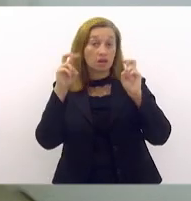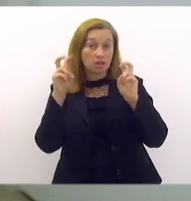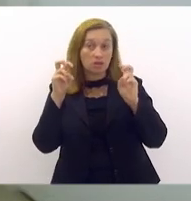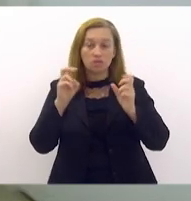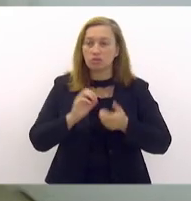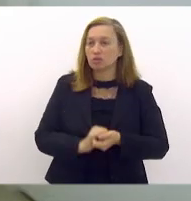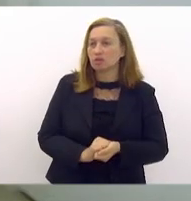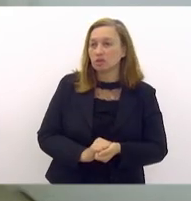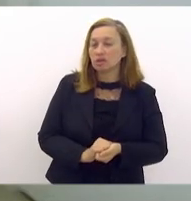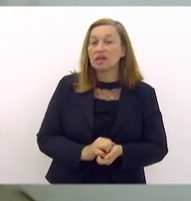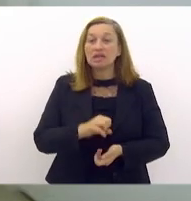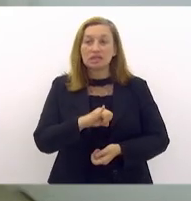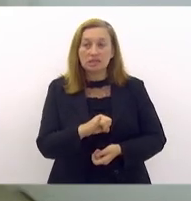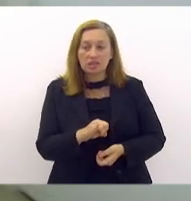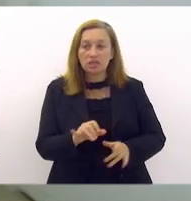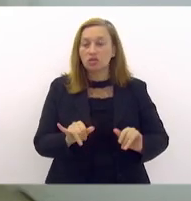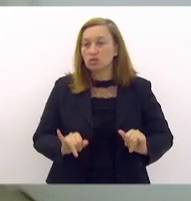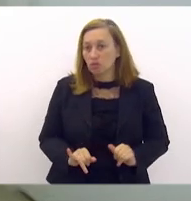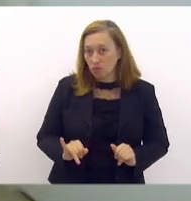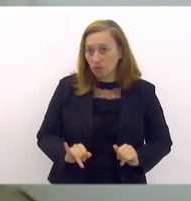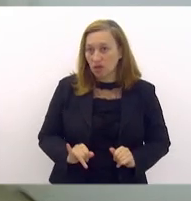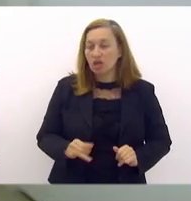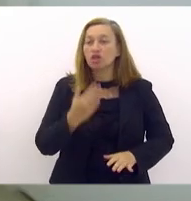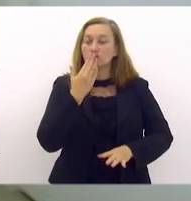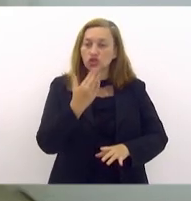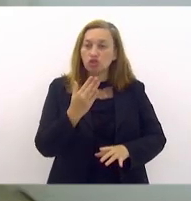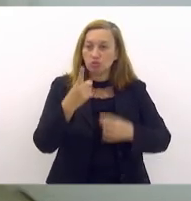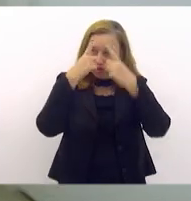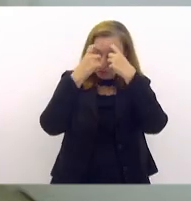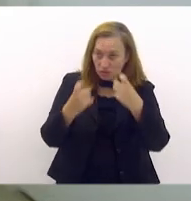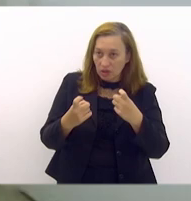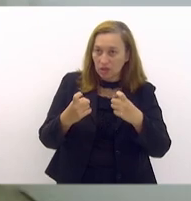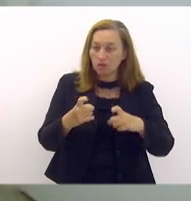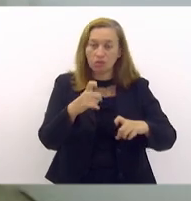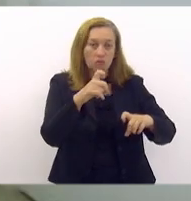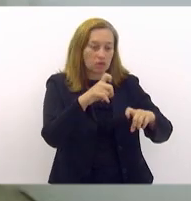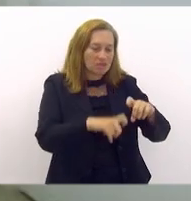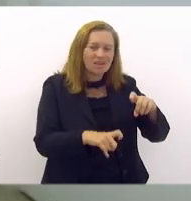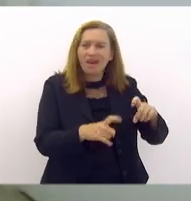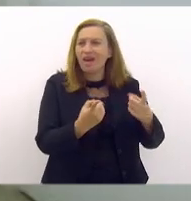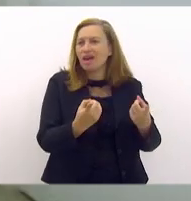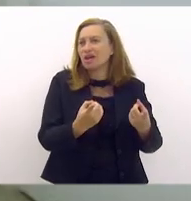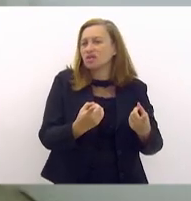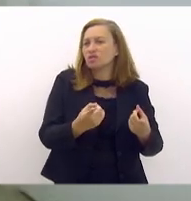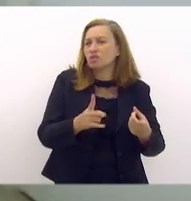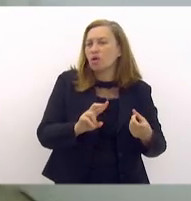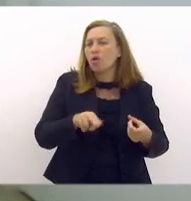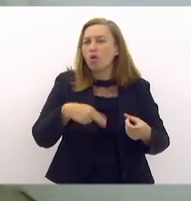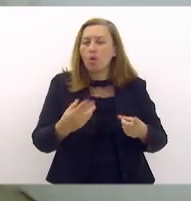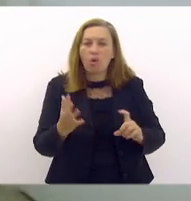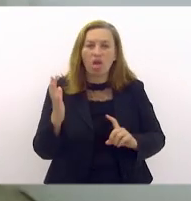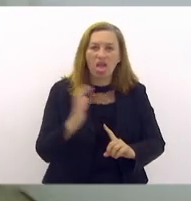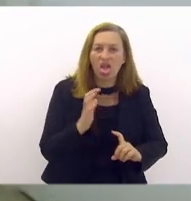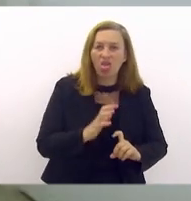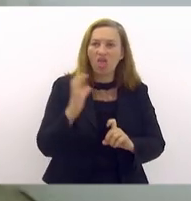de caso ela também esteja sofrendo algum tipo de violência, como sextorção, ou algum tipo de chantagem, ou tem imagens